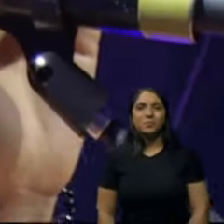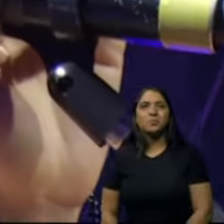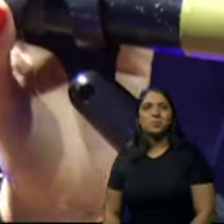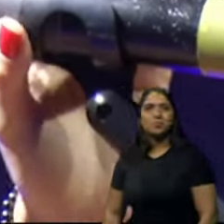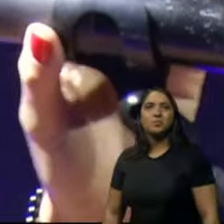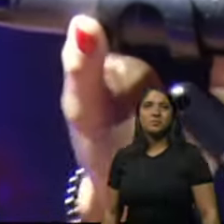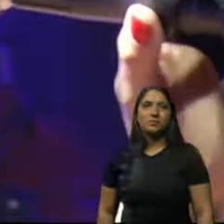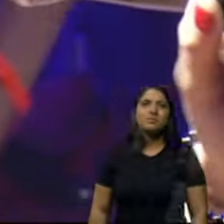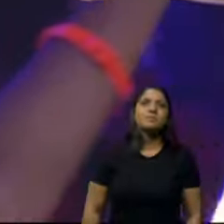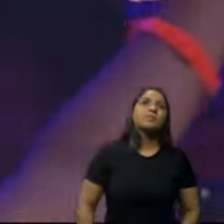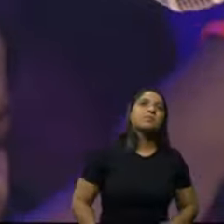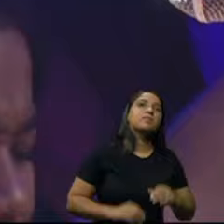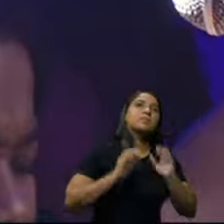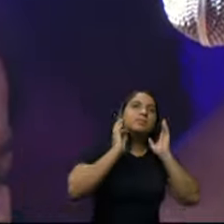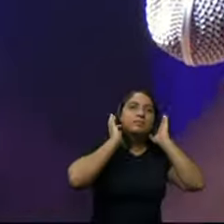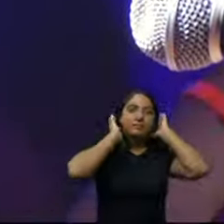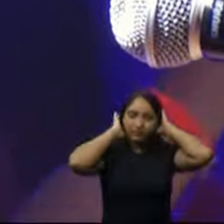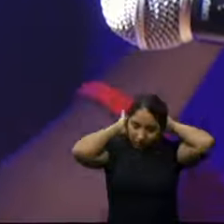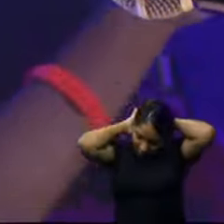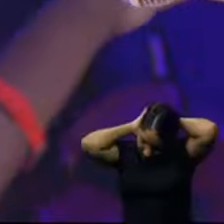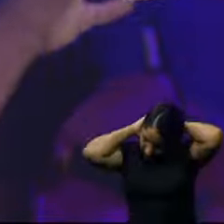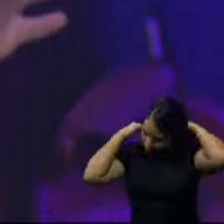E aí